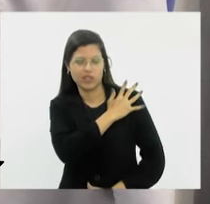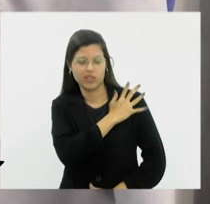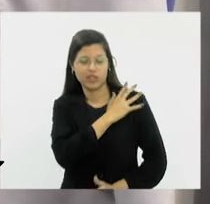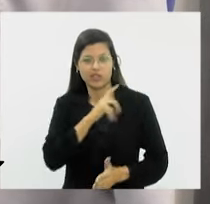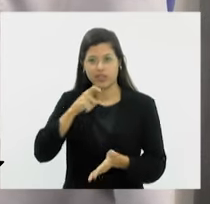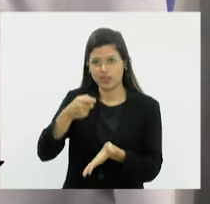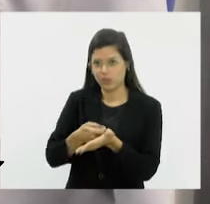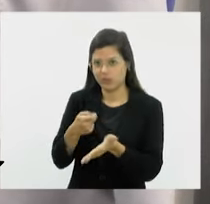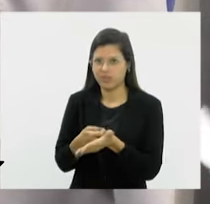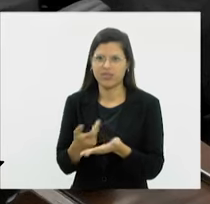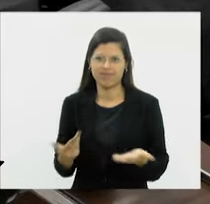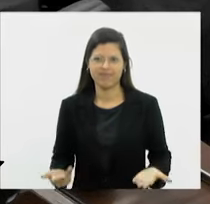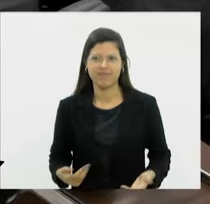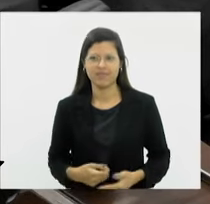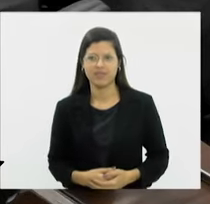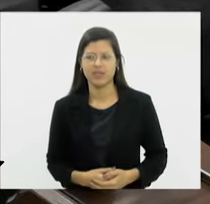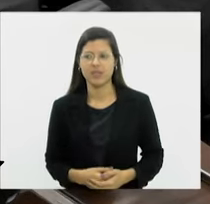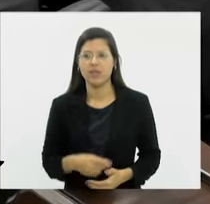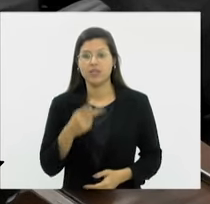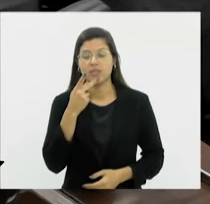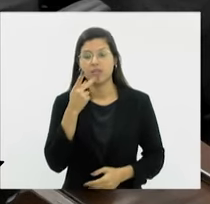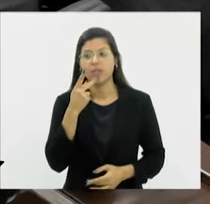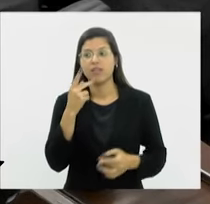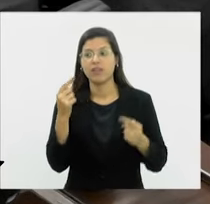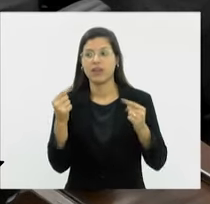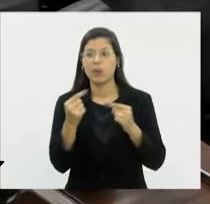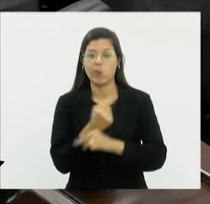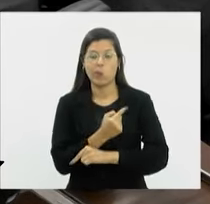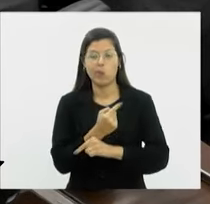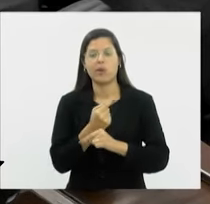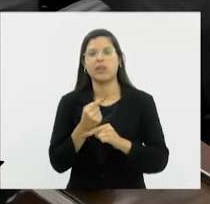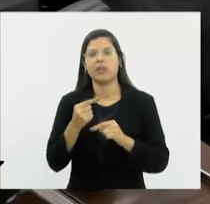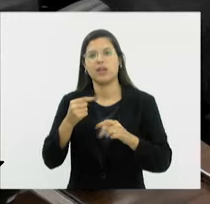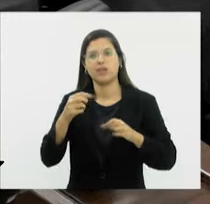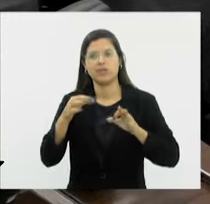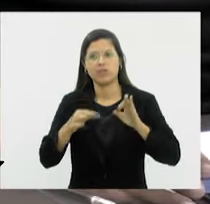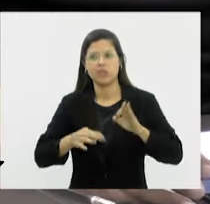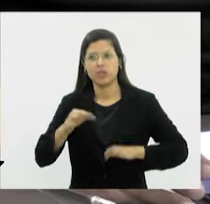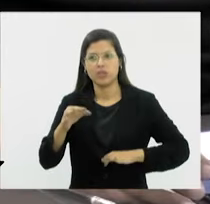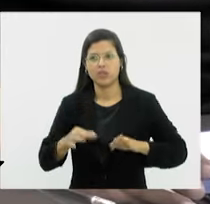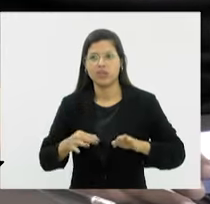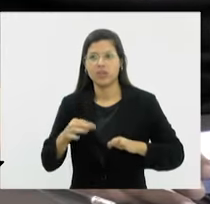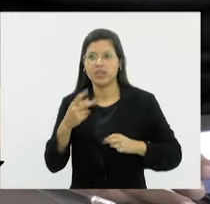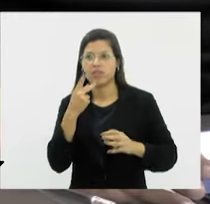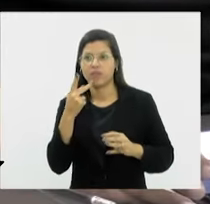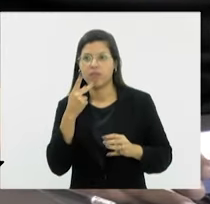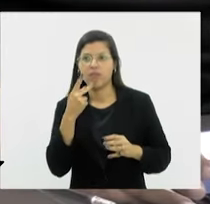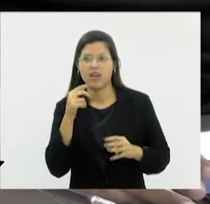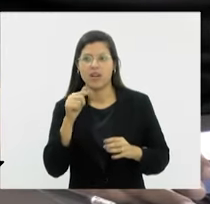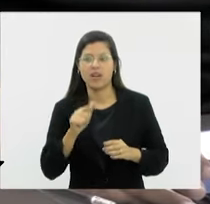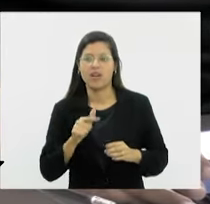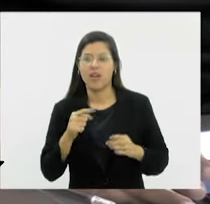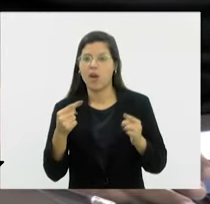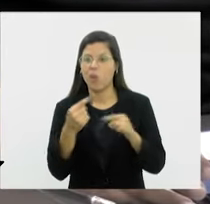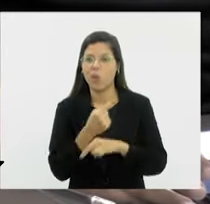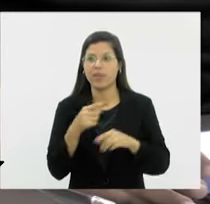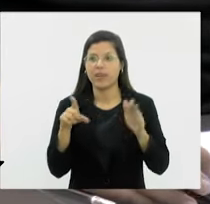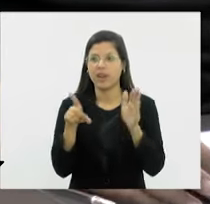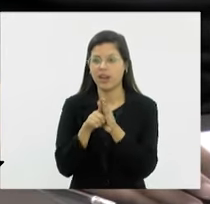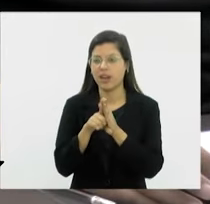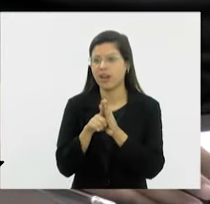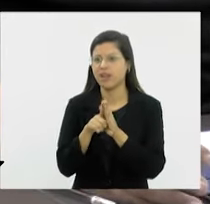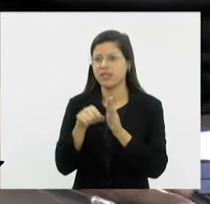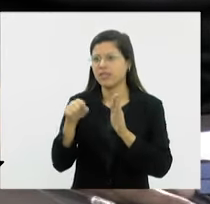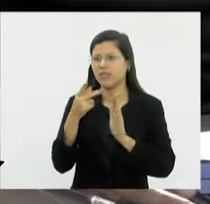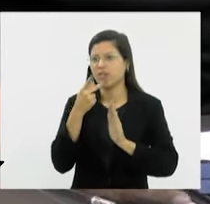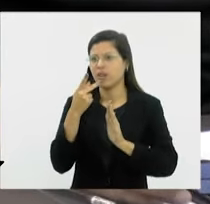de verdade. Quando a gente diz que é injurídico, a gente fala, tem tal lei, ele está contrariando tal lei. Vossa Excelência não está dizendo qual é que é a lei